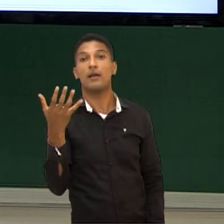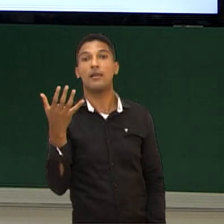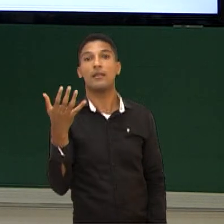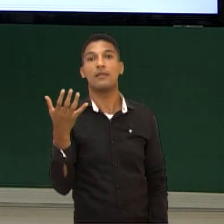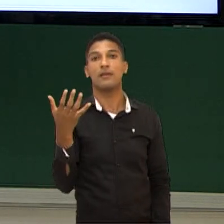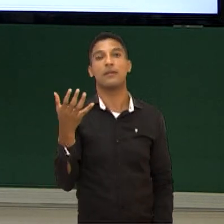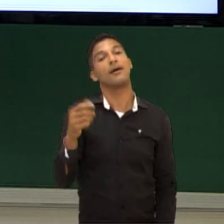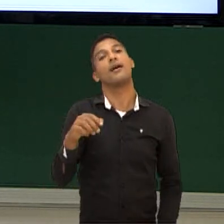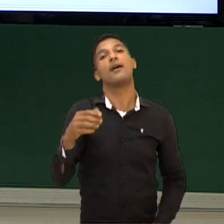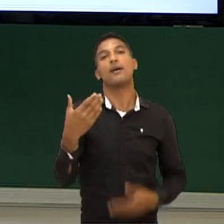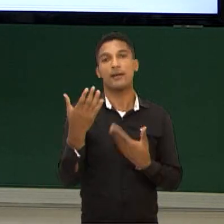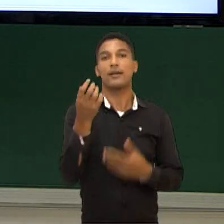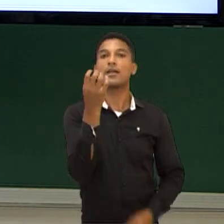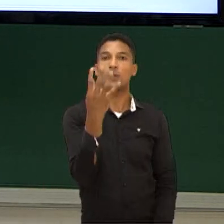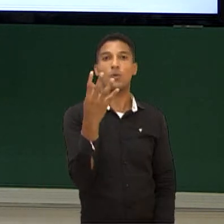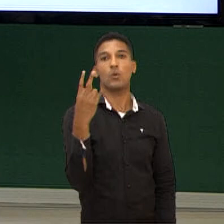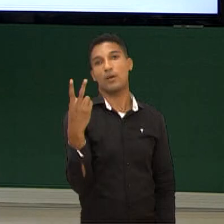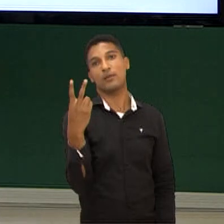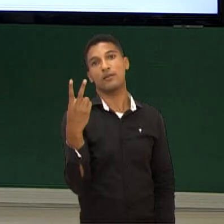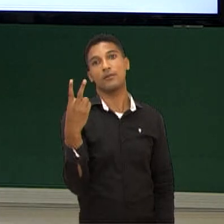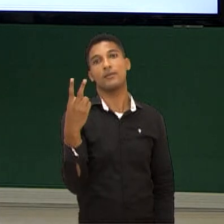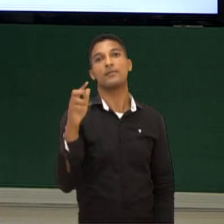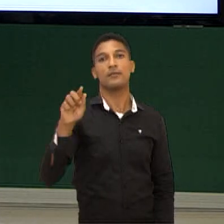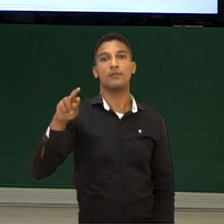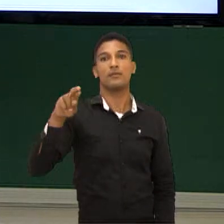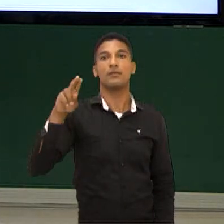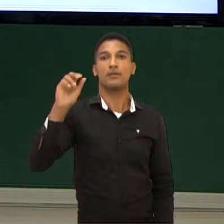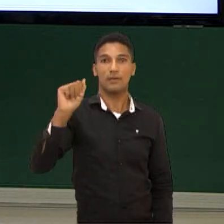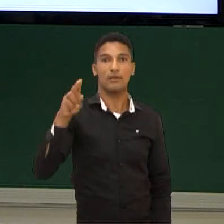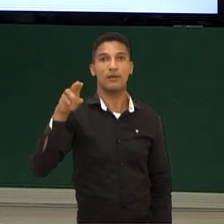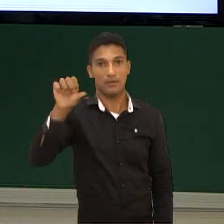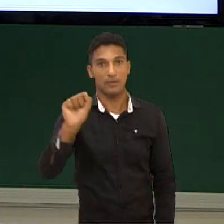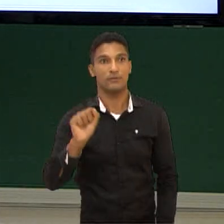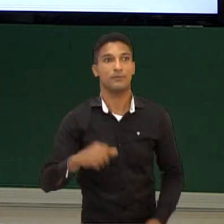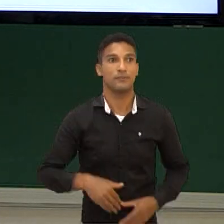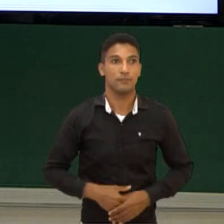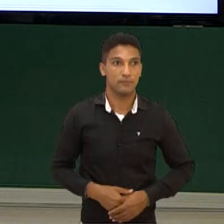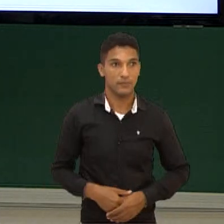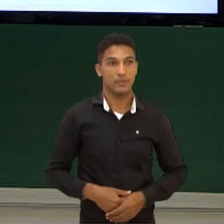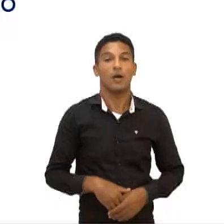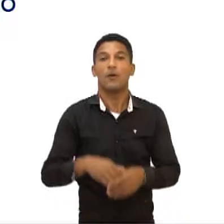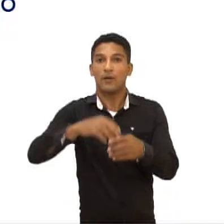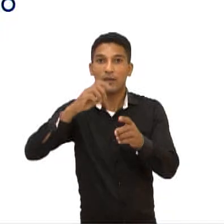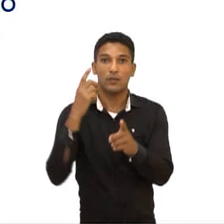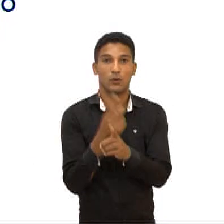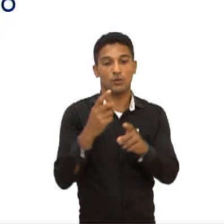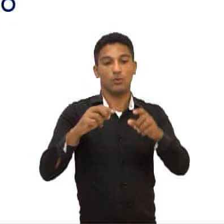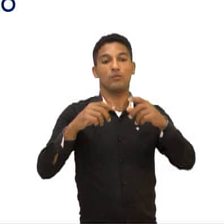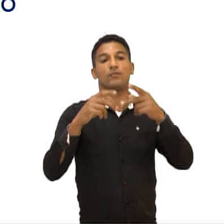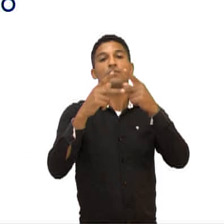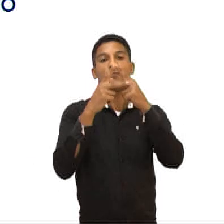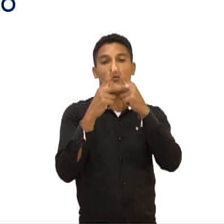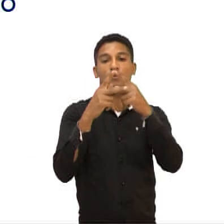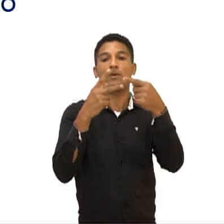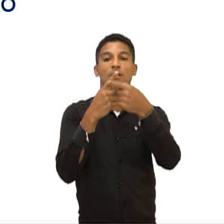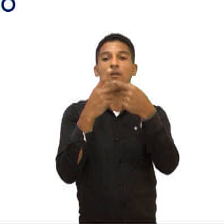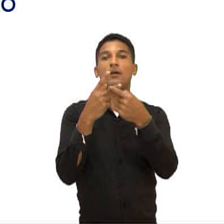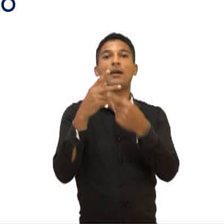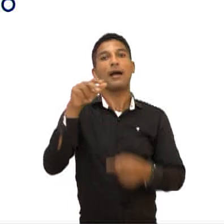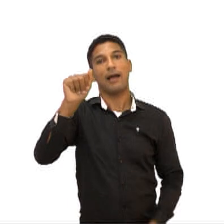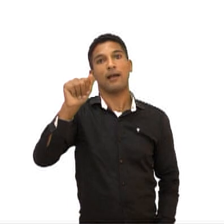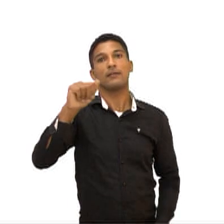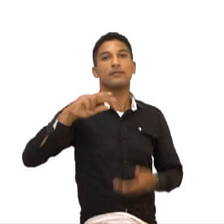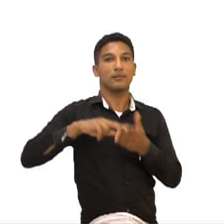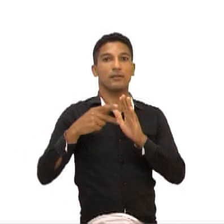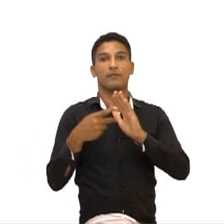é 42 graus. Então, nós descobrimos que o ângulo A é 42